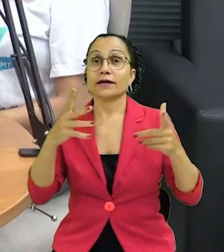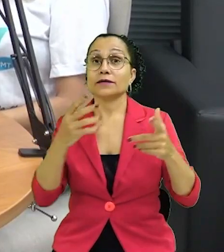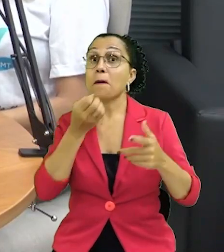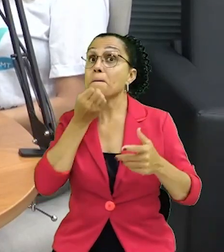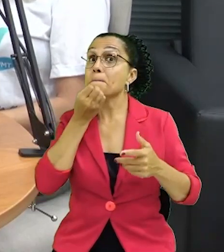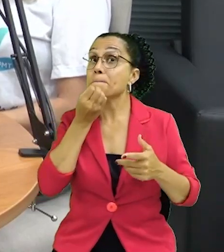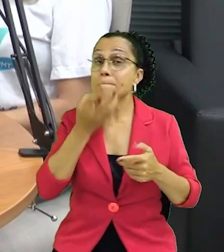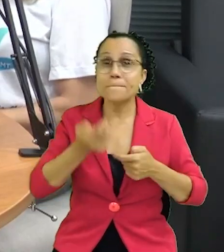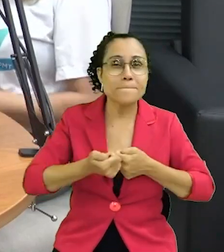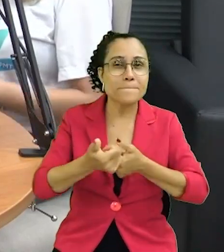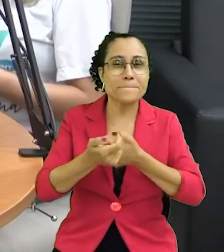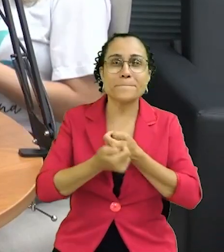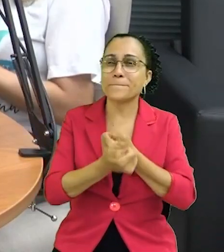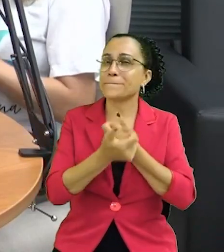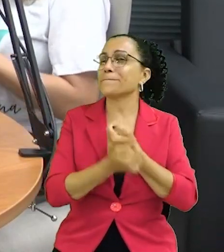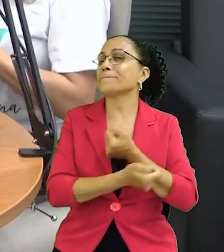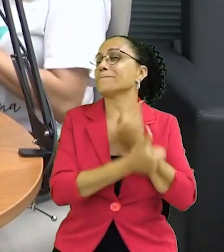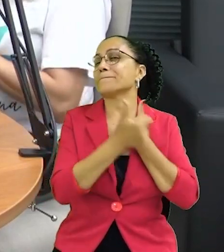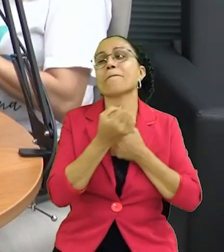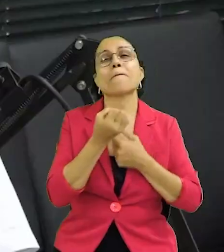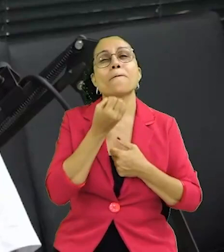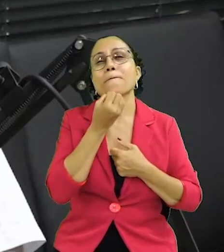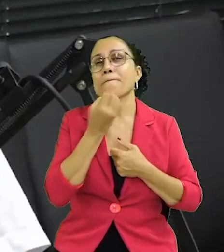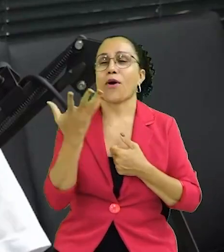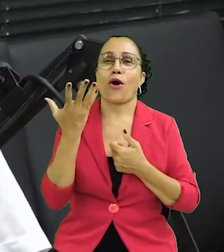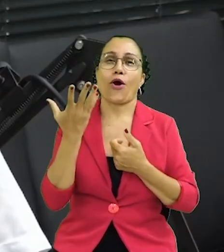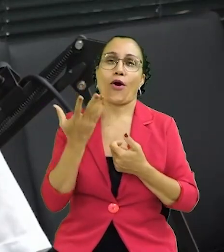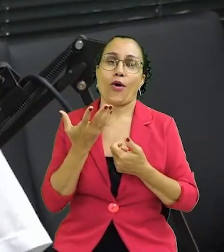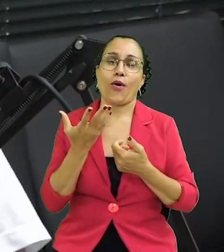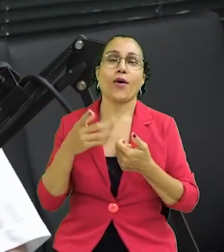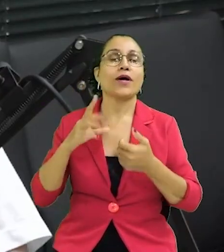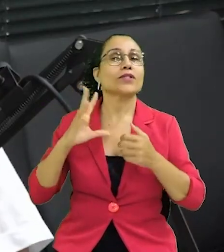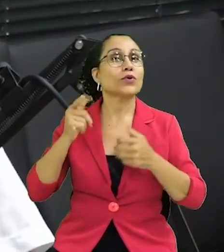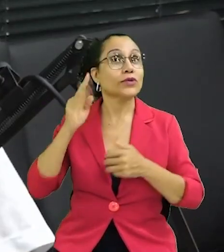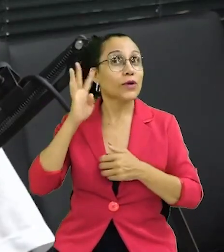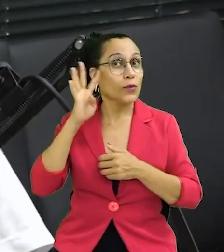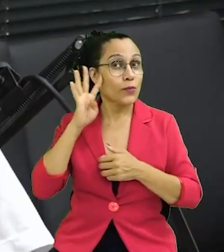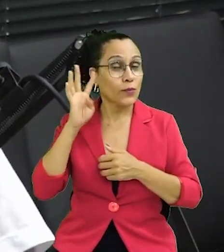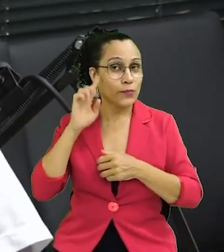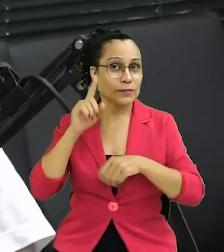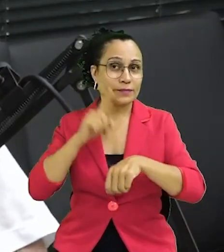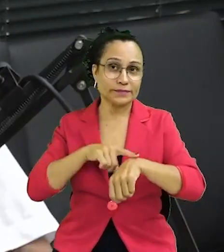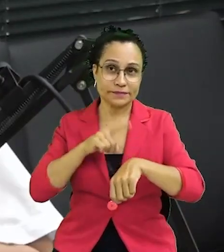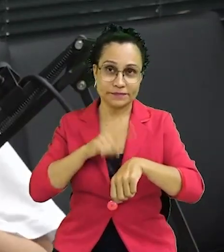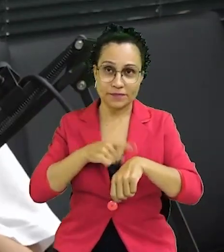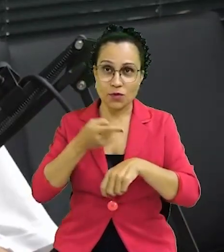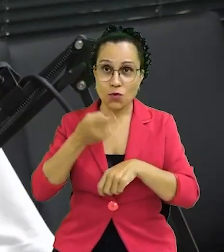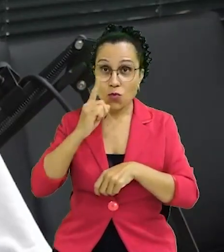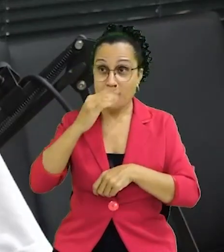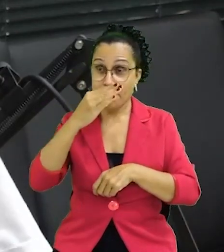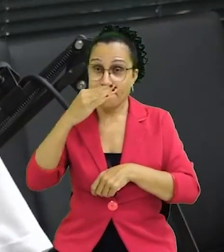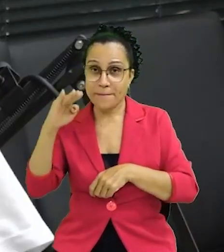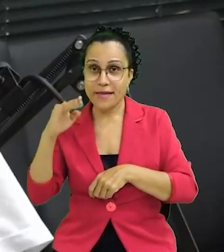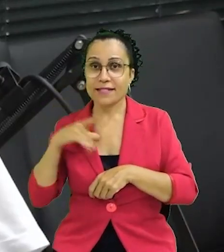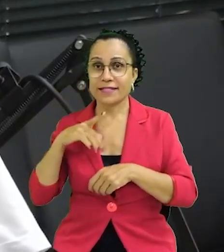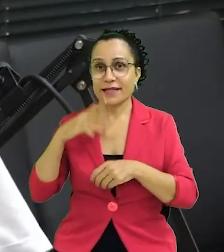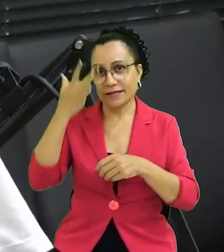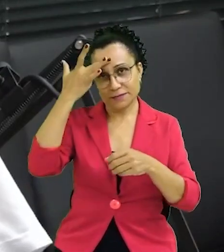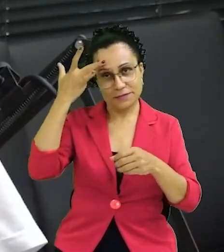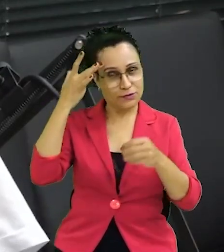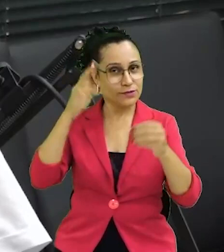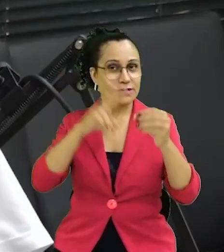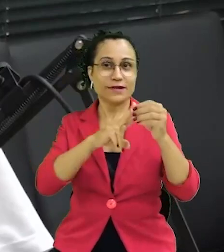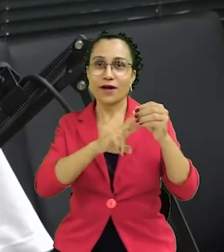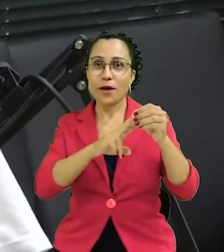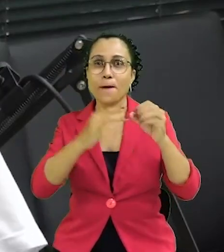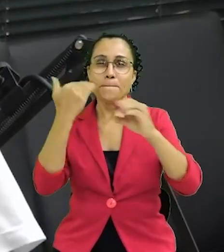muitos benefícios. E é o que eu disse, né? Não tinha... Toda quarta-feira, 13h30, a galera tá lá online, mandando